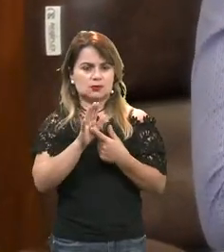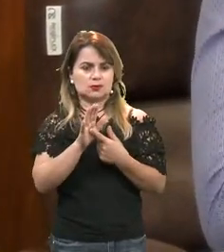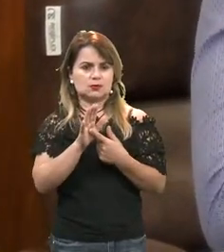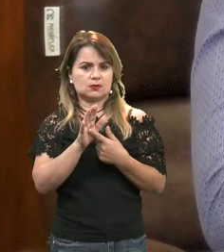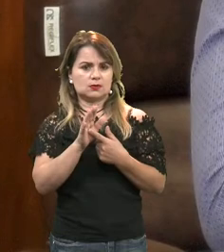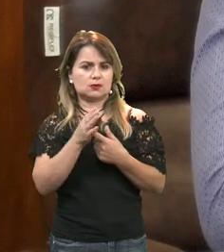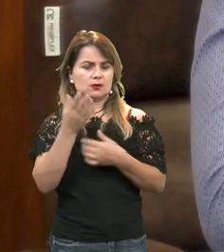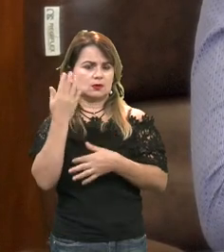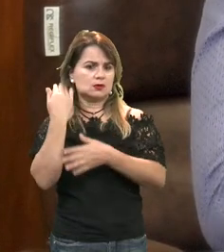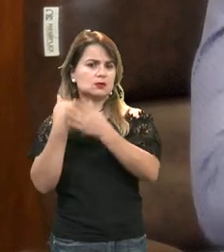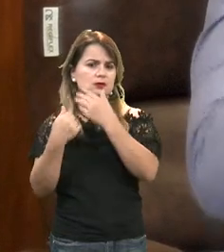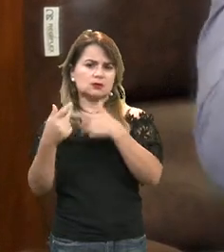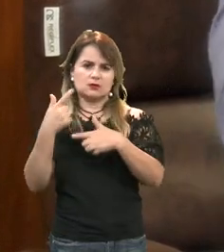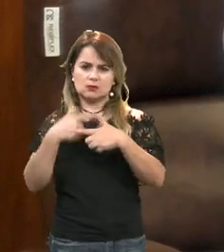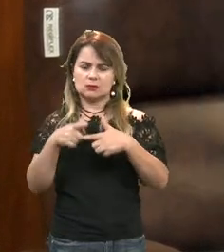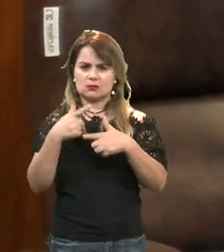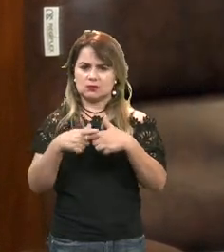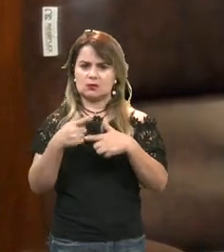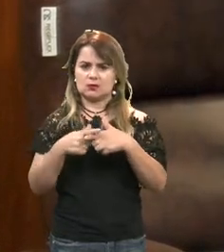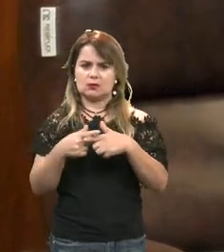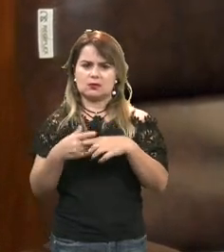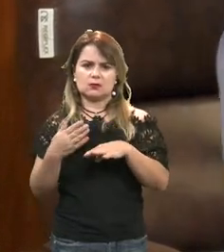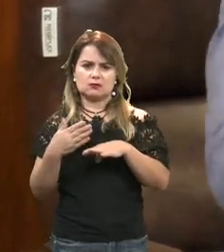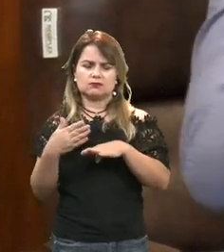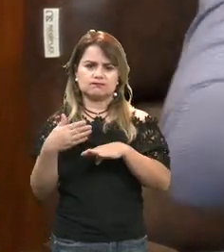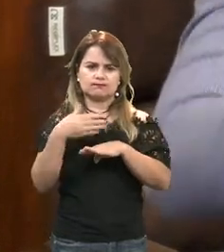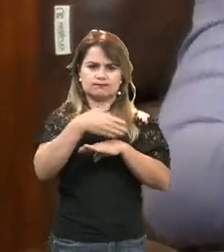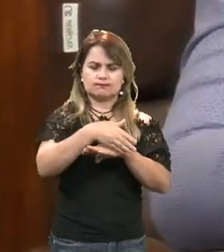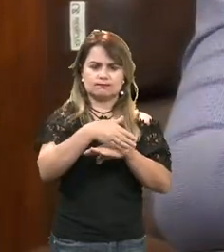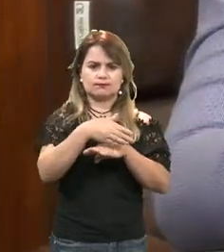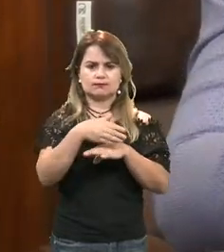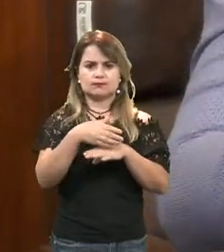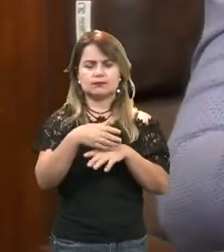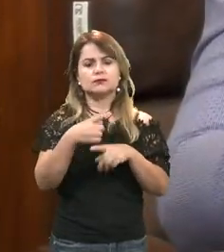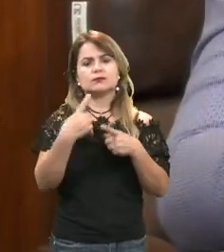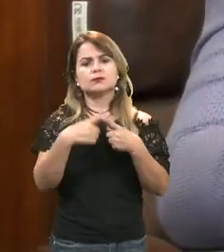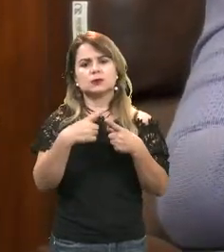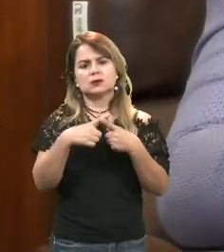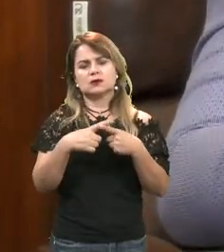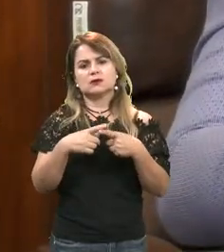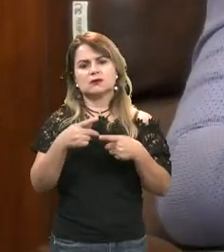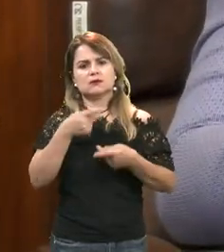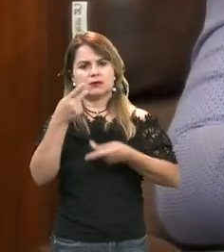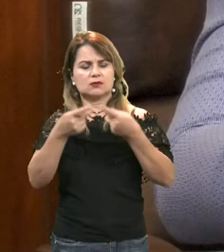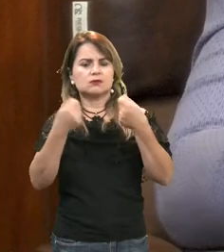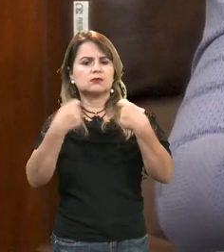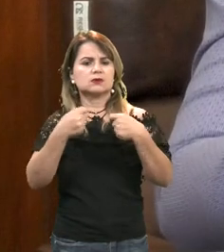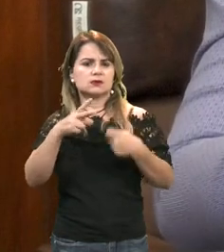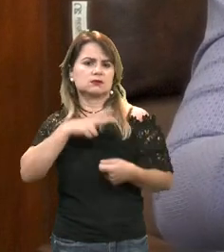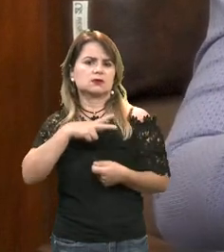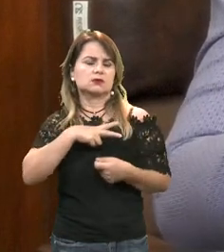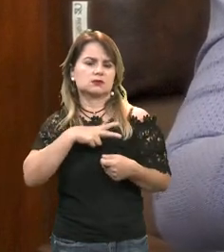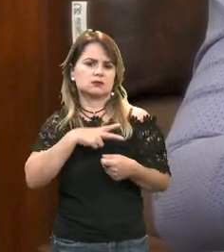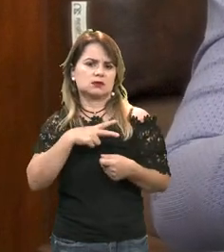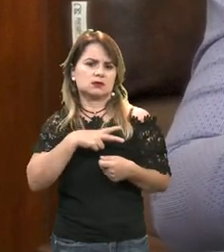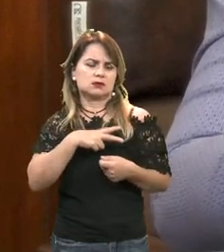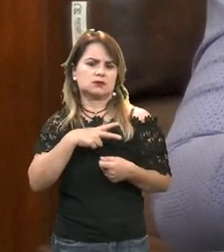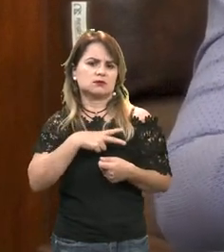democratizar o acesso, porque o paciente tem que pagar uma consulta particular para conseguir. Isso é um